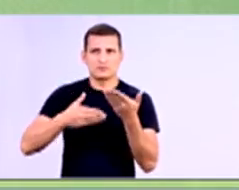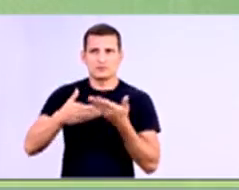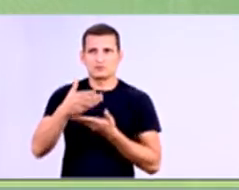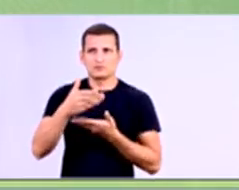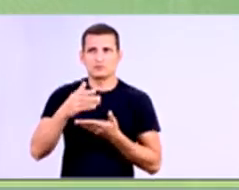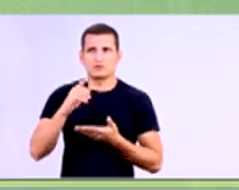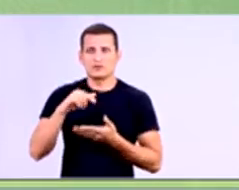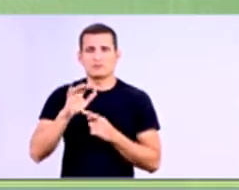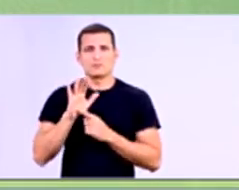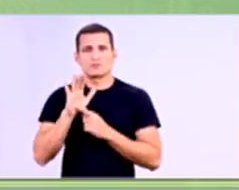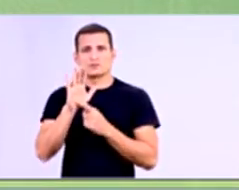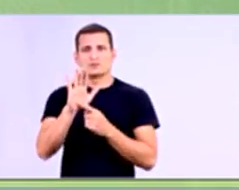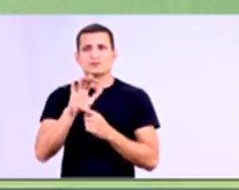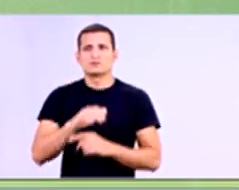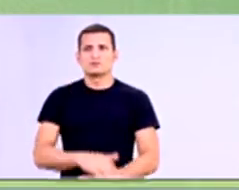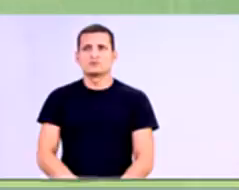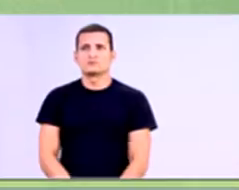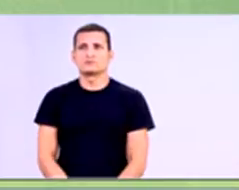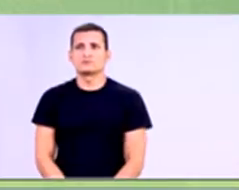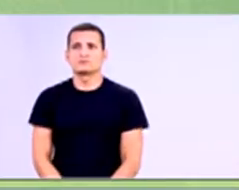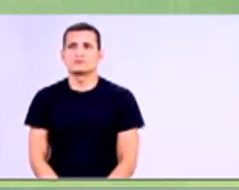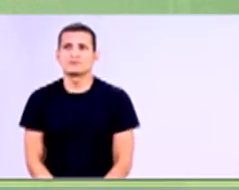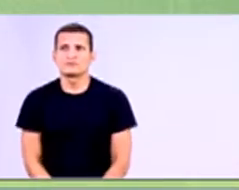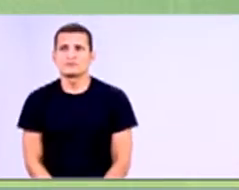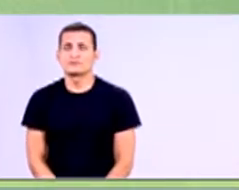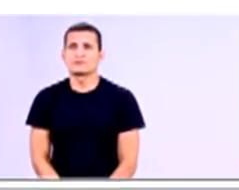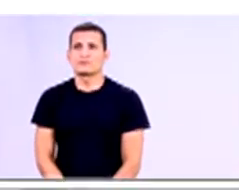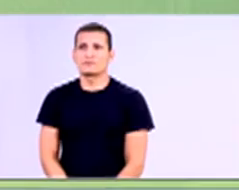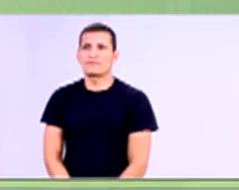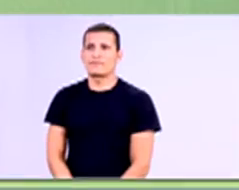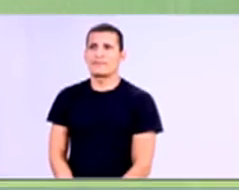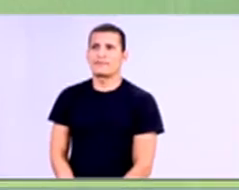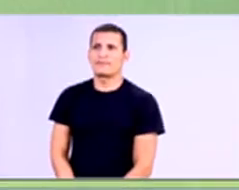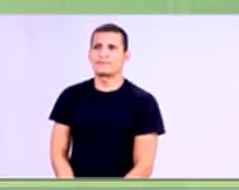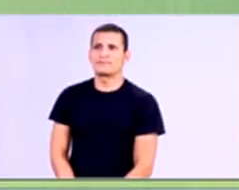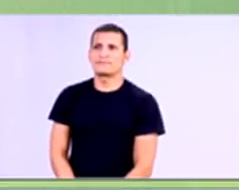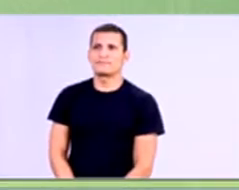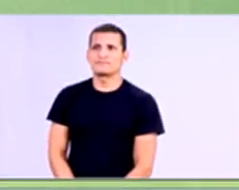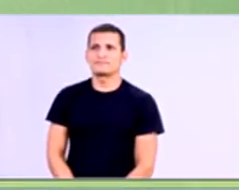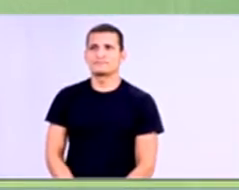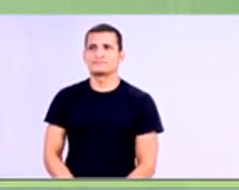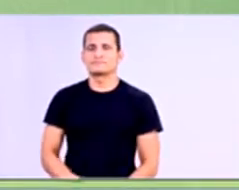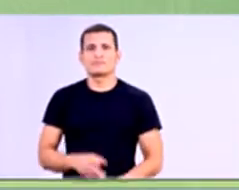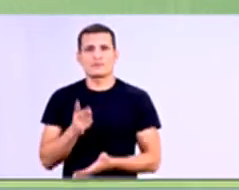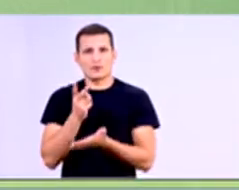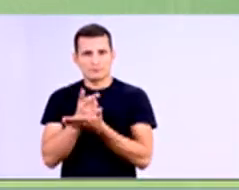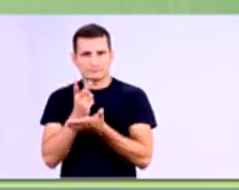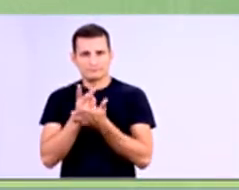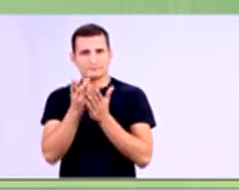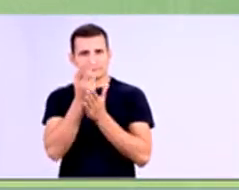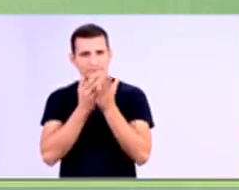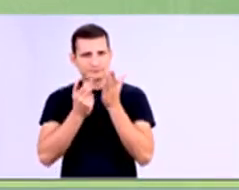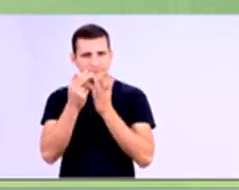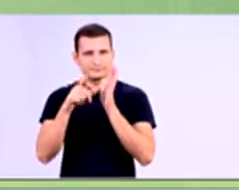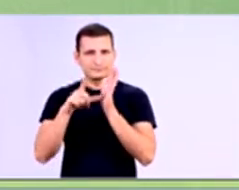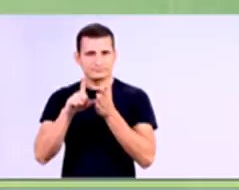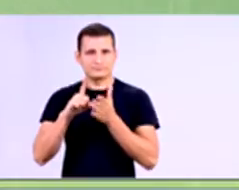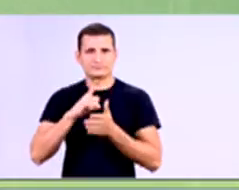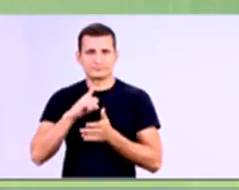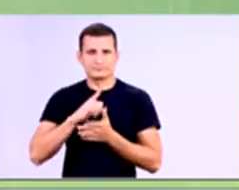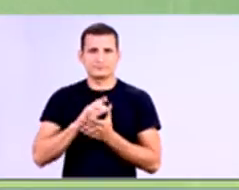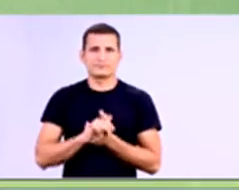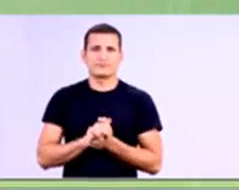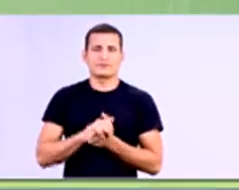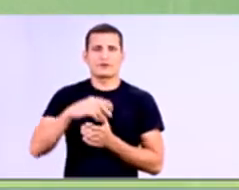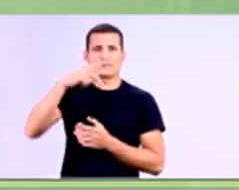são mostradas. Vamos aqui para um exemplo. Então, no mesmo diagrama anterior, eu tenho lá a